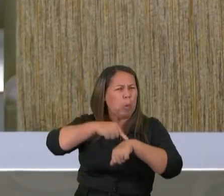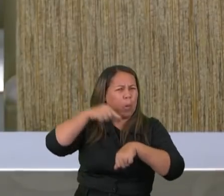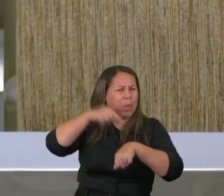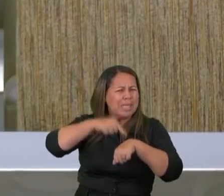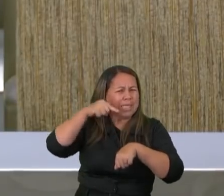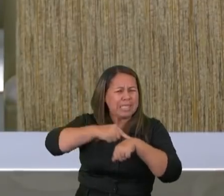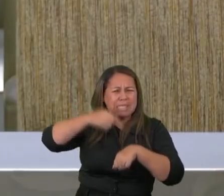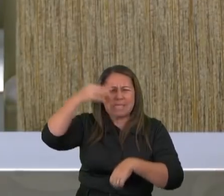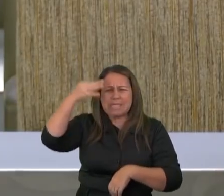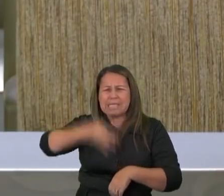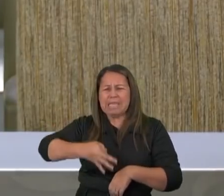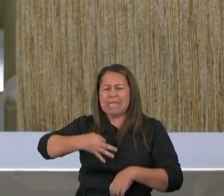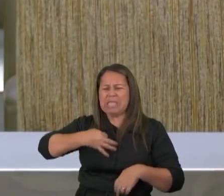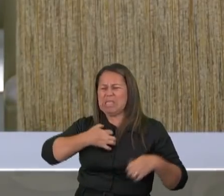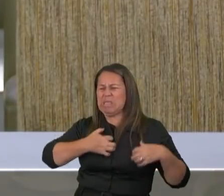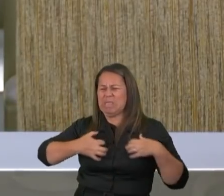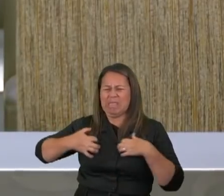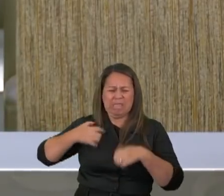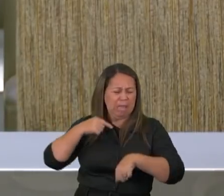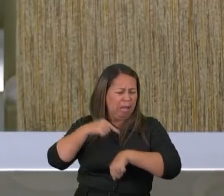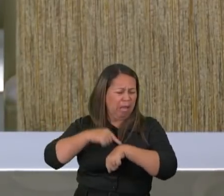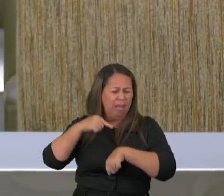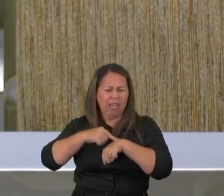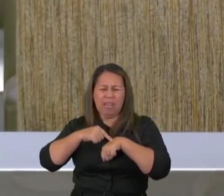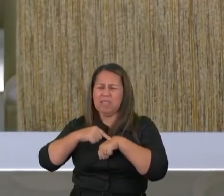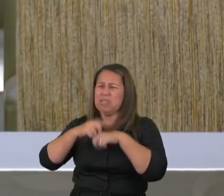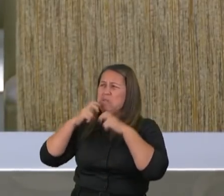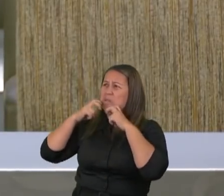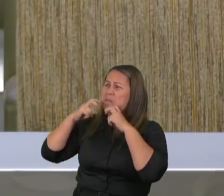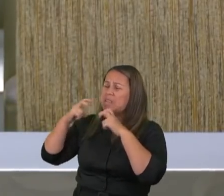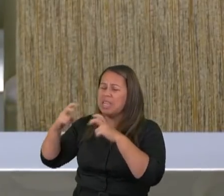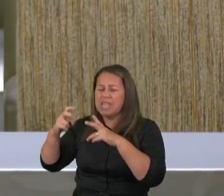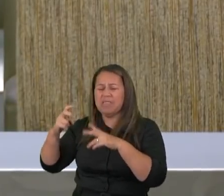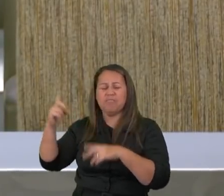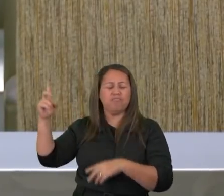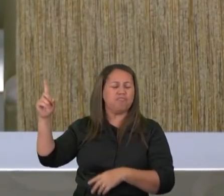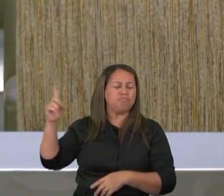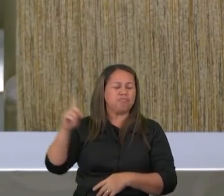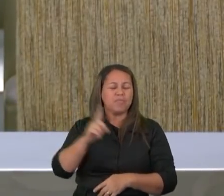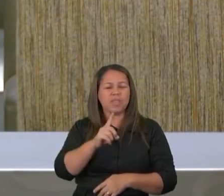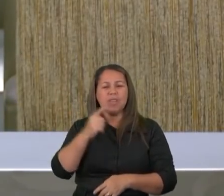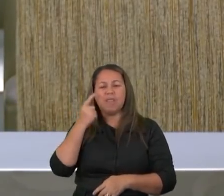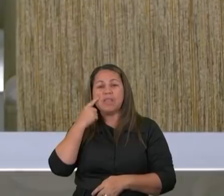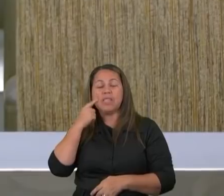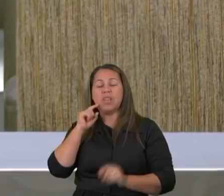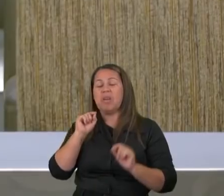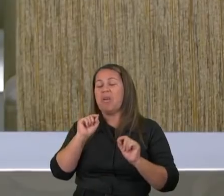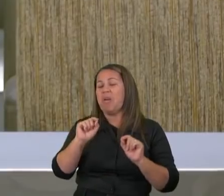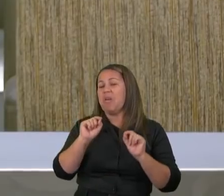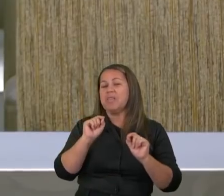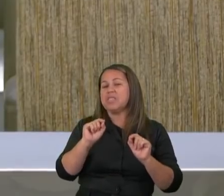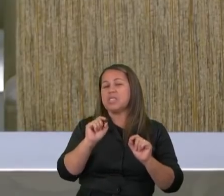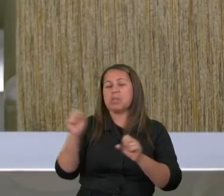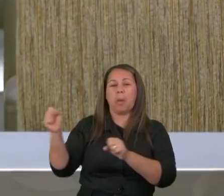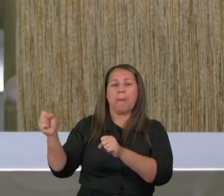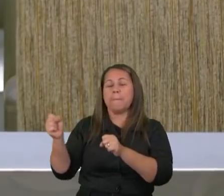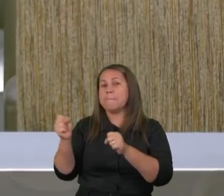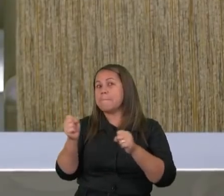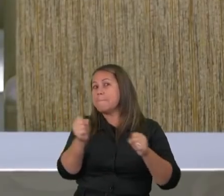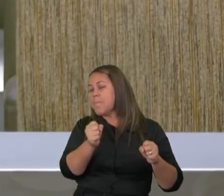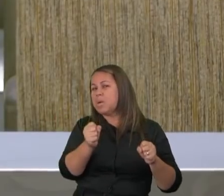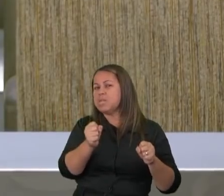da angústia. Ele vai entrar em ação. E eu encontro aqui também uma referência ao poder e